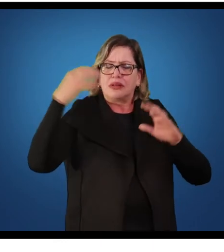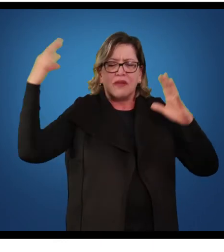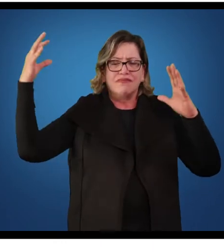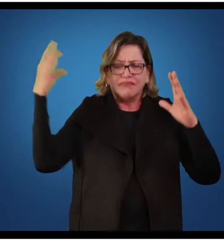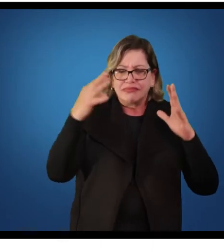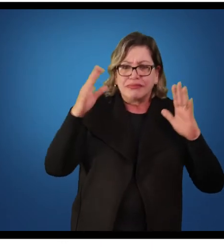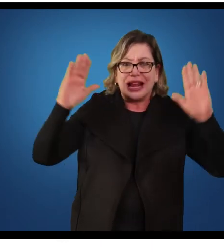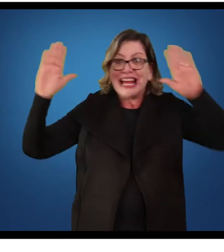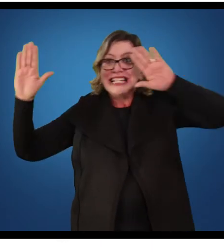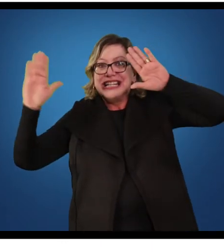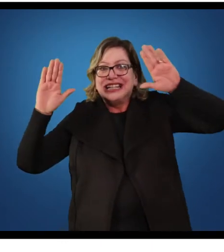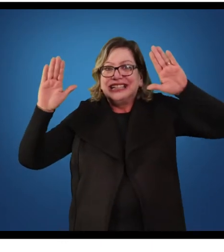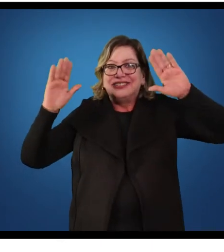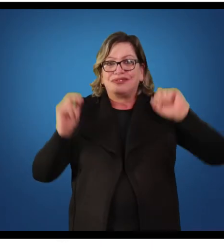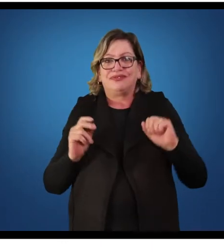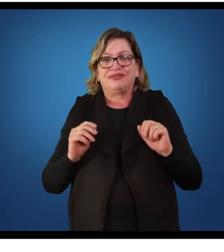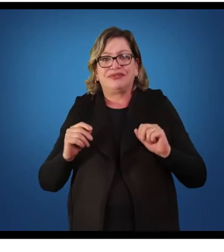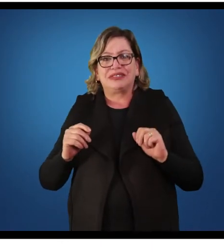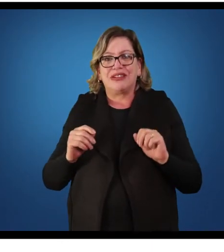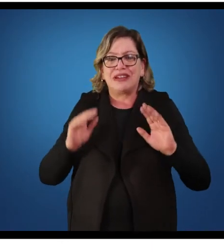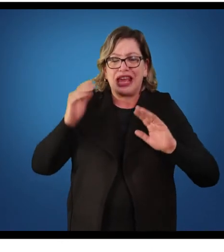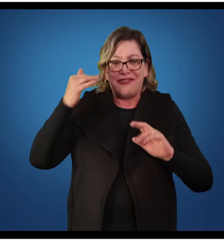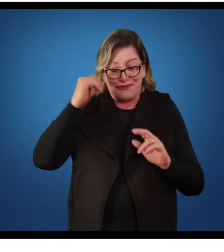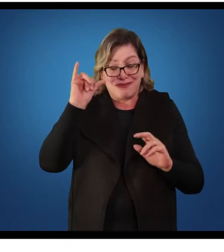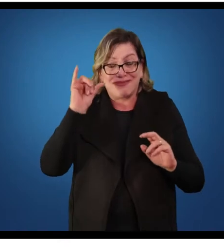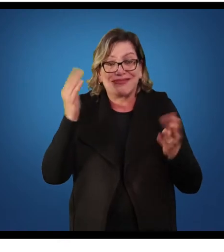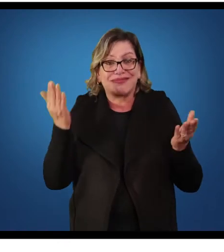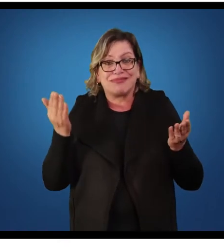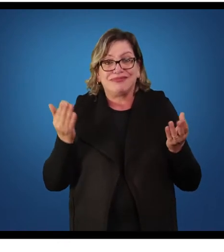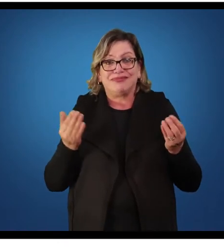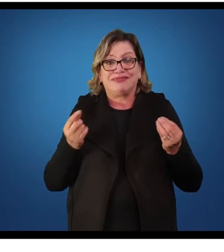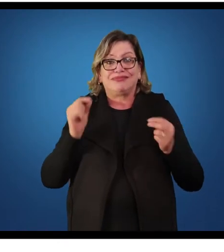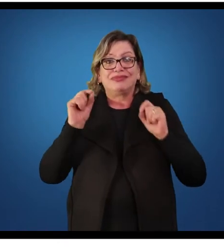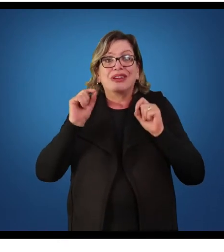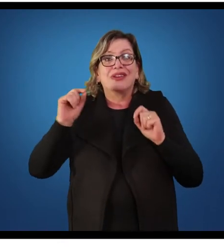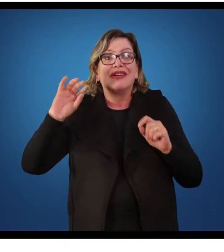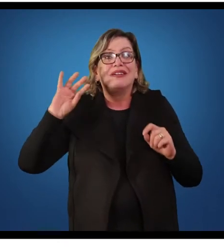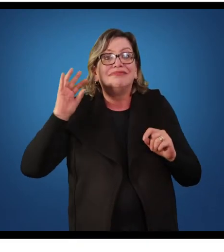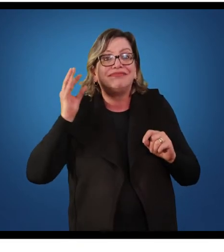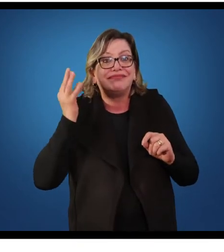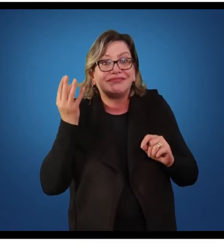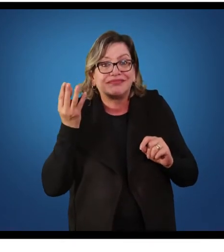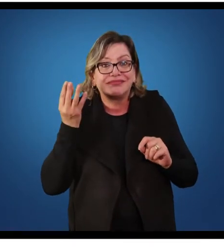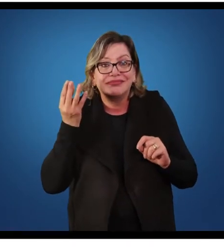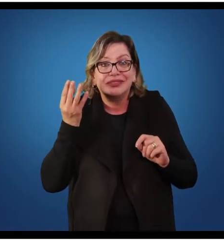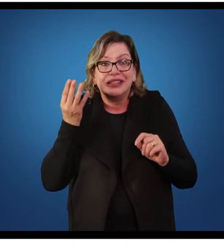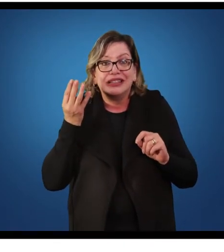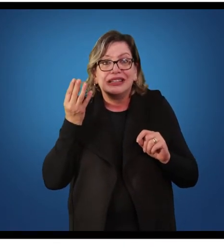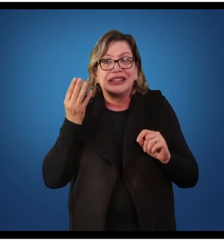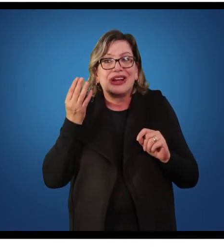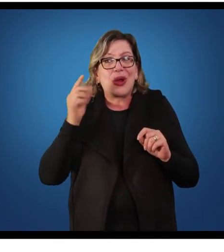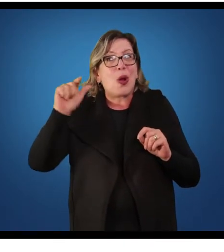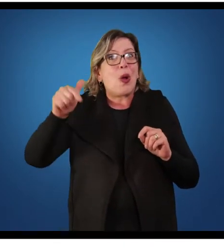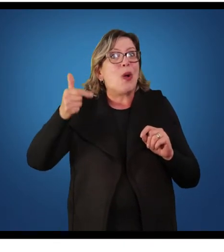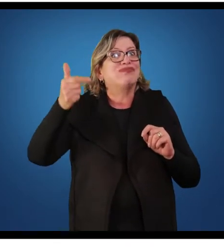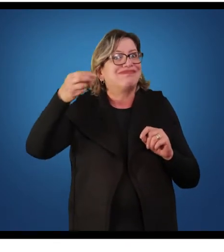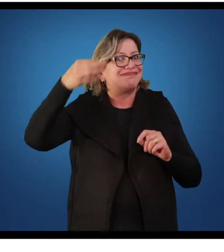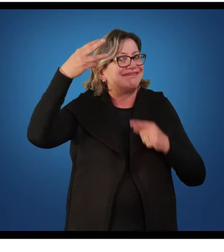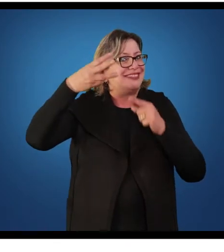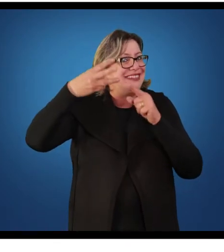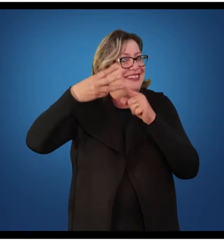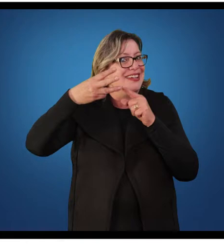arremessou, ela impede, certo? Aí acontece um terceiro